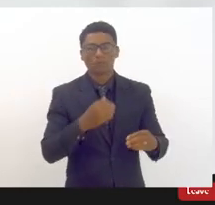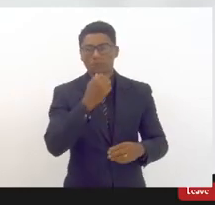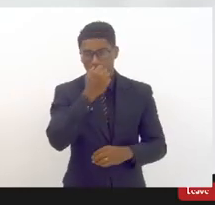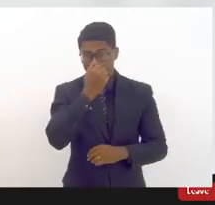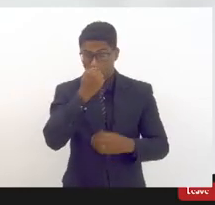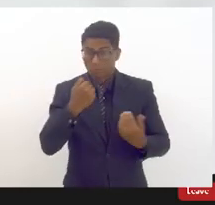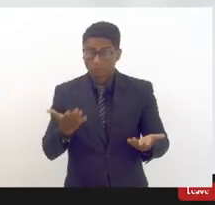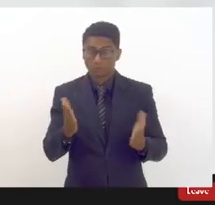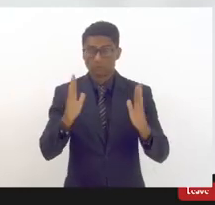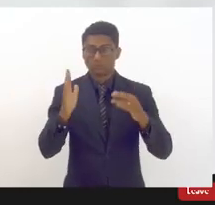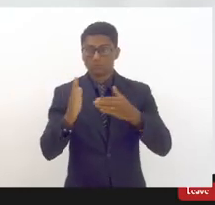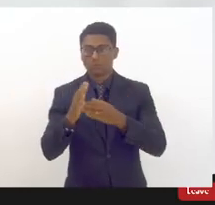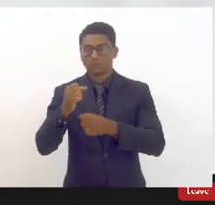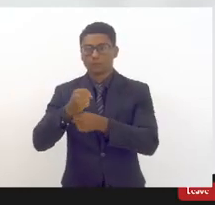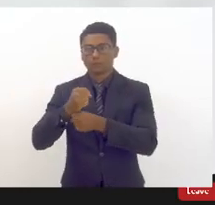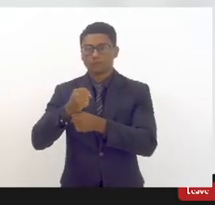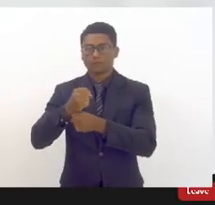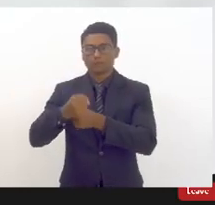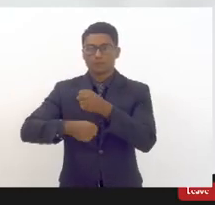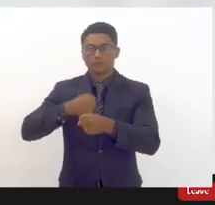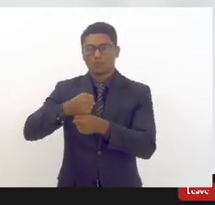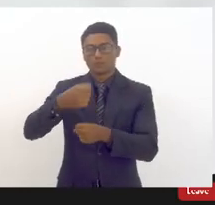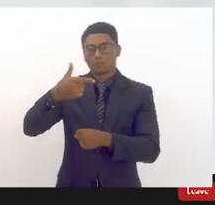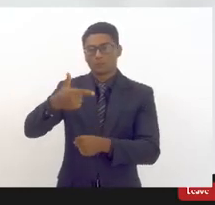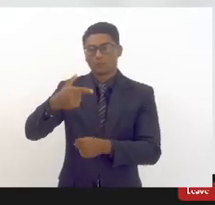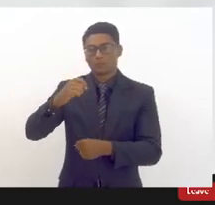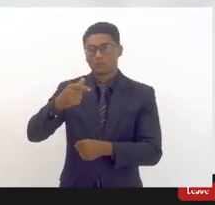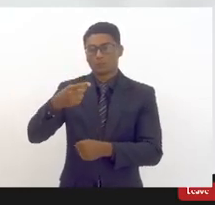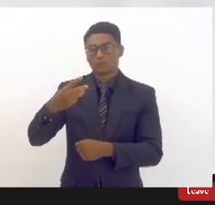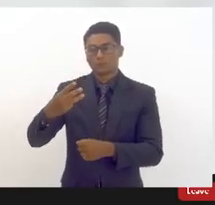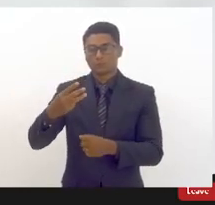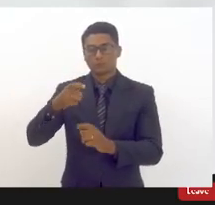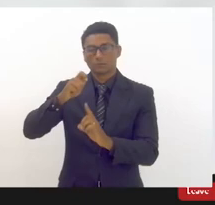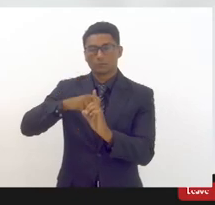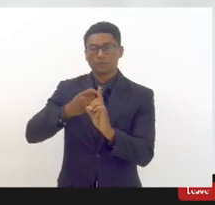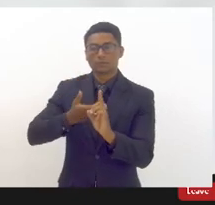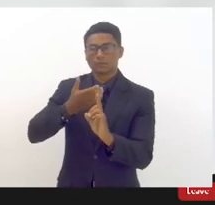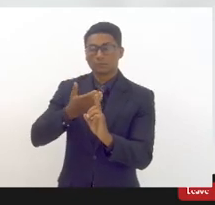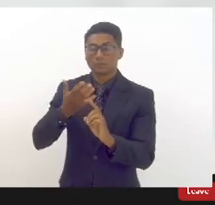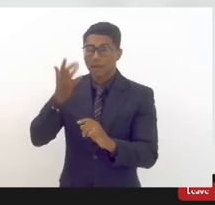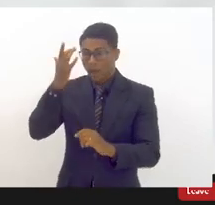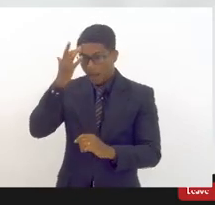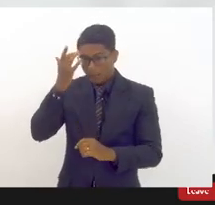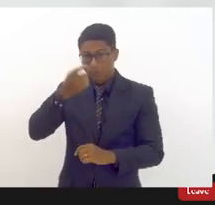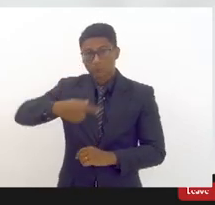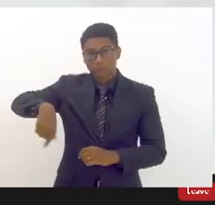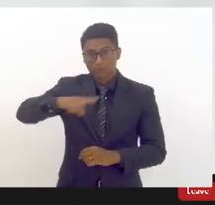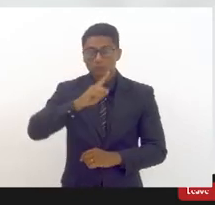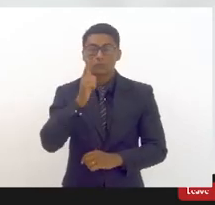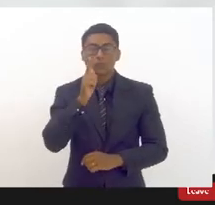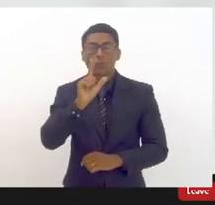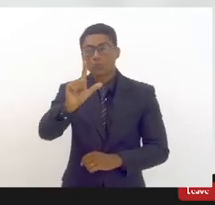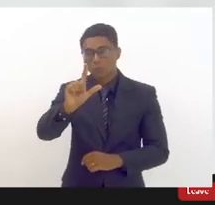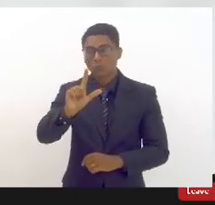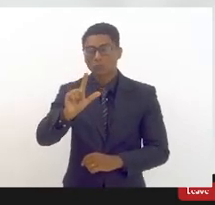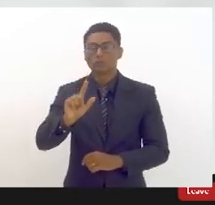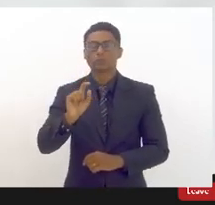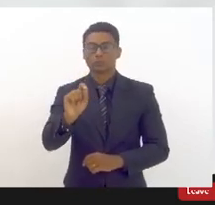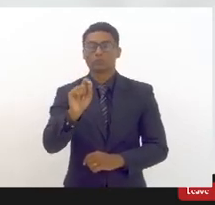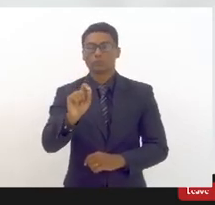de 2023, a gente consiga ativar o Cellbroadcast para as redes de 4G, que hoje